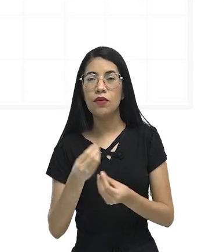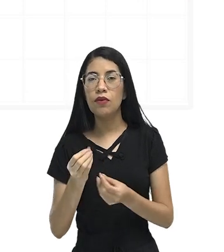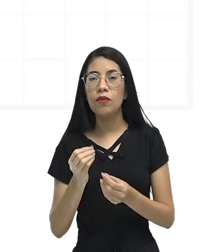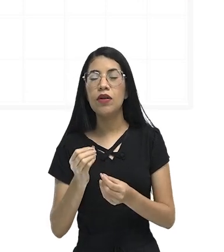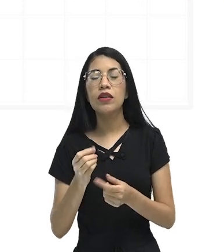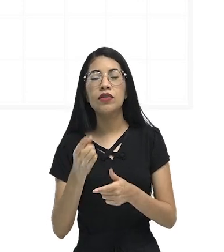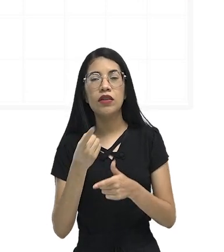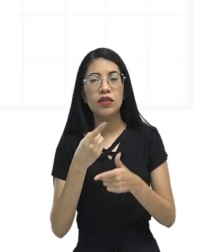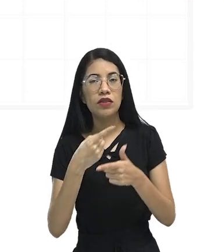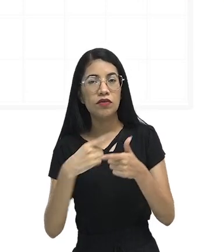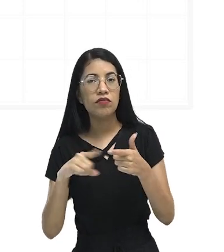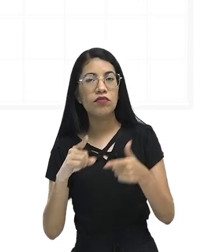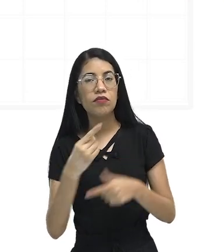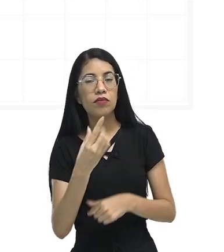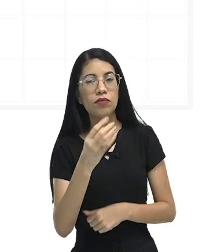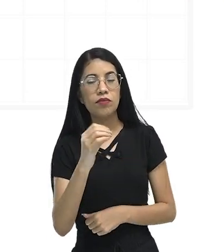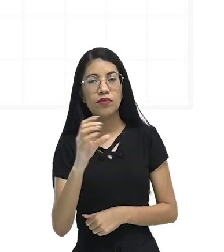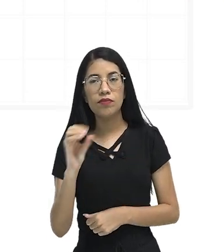1000, tá?